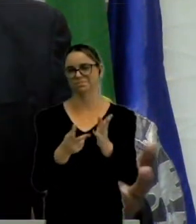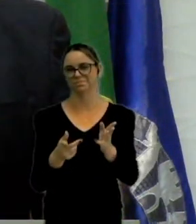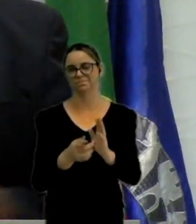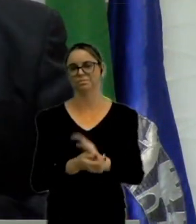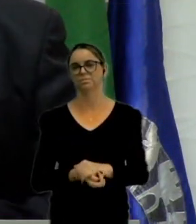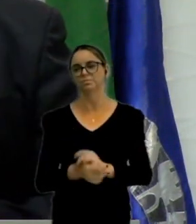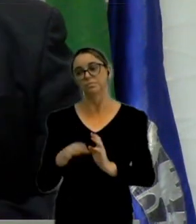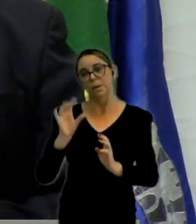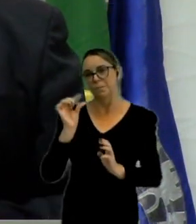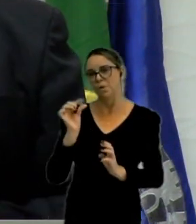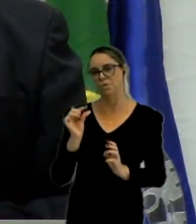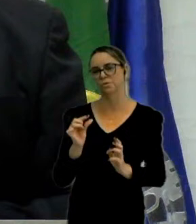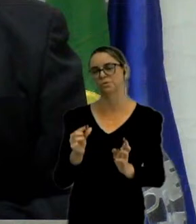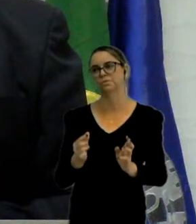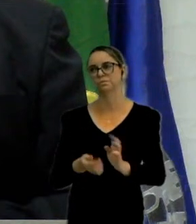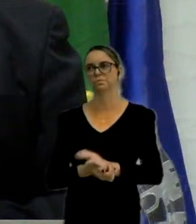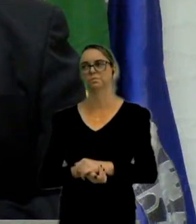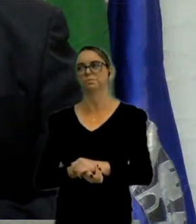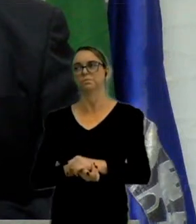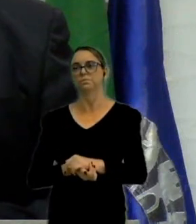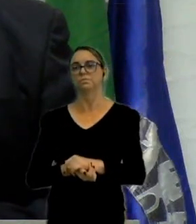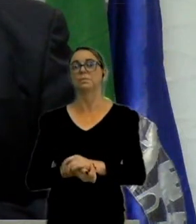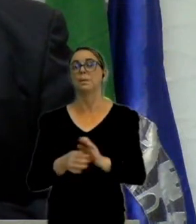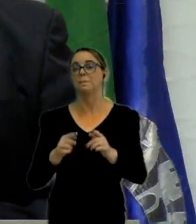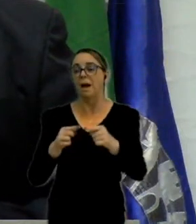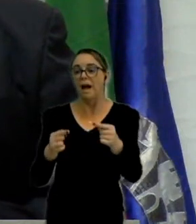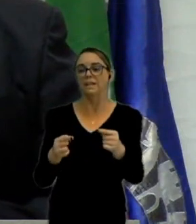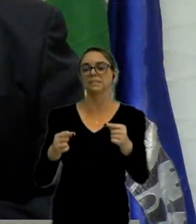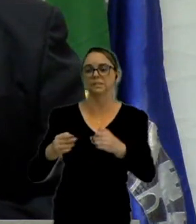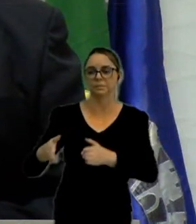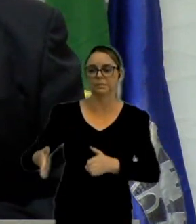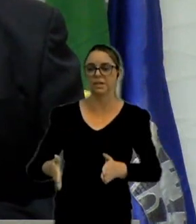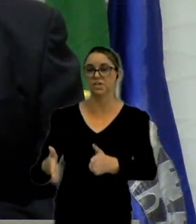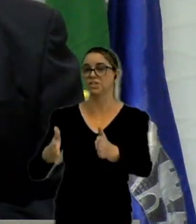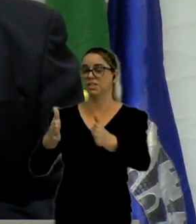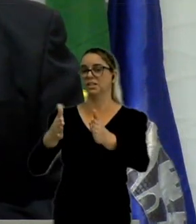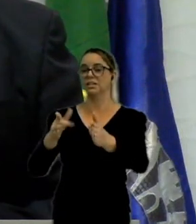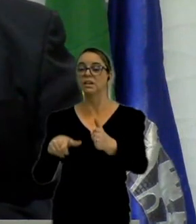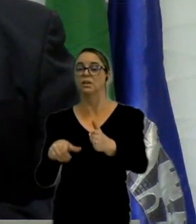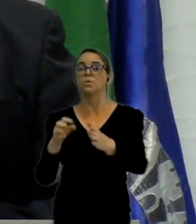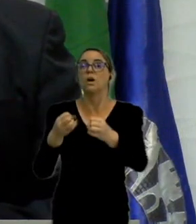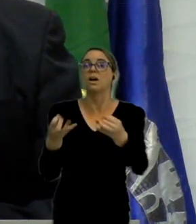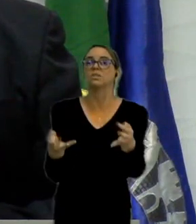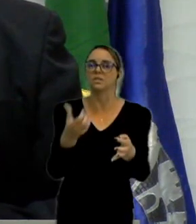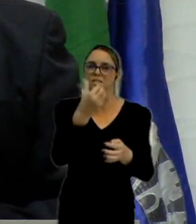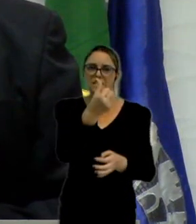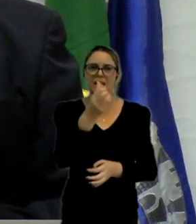pouco, 300 mil. Só que a pista em si custa 60 milhões.